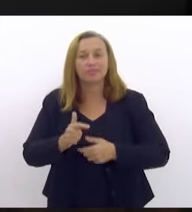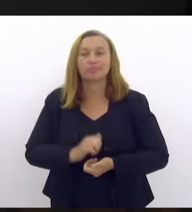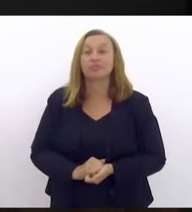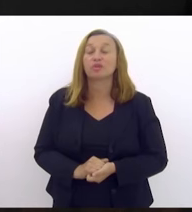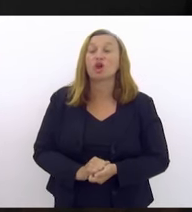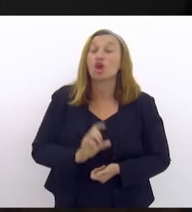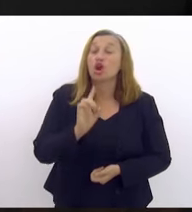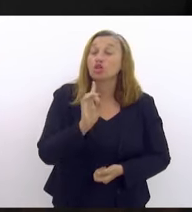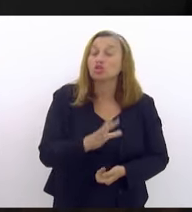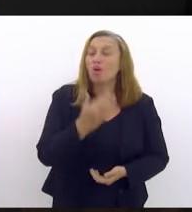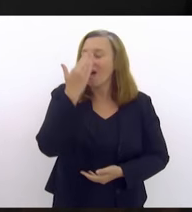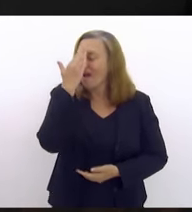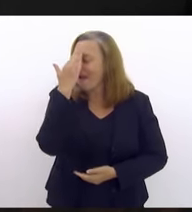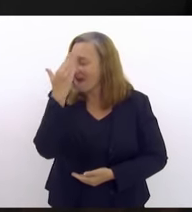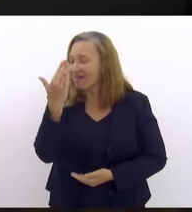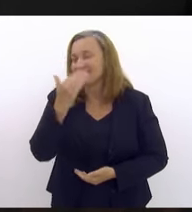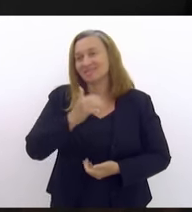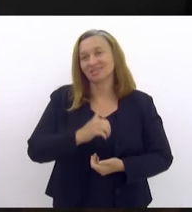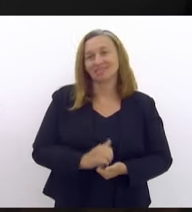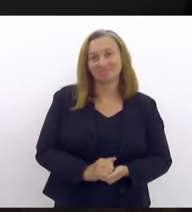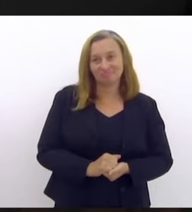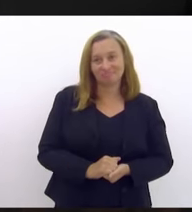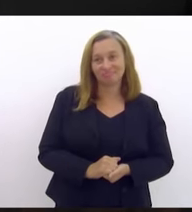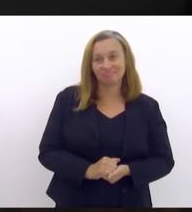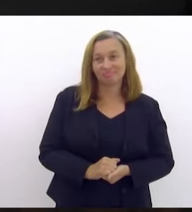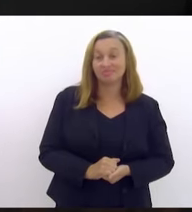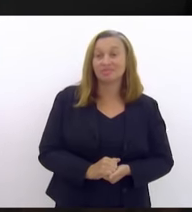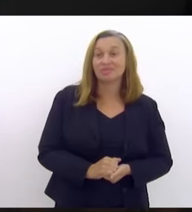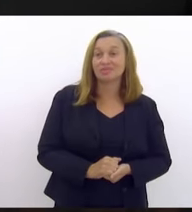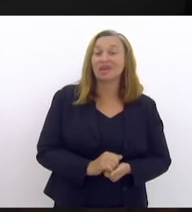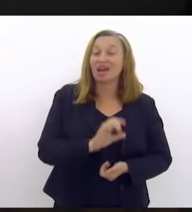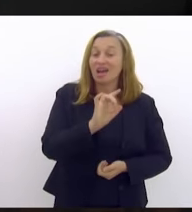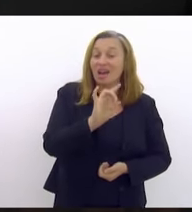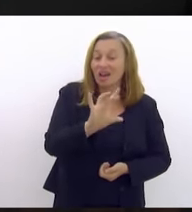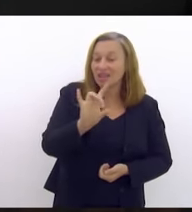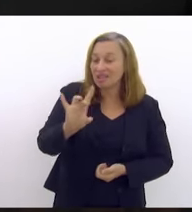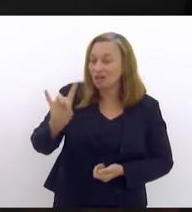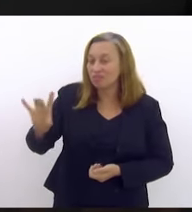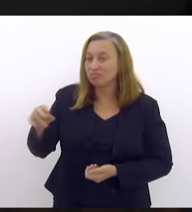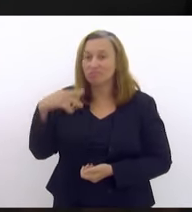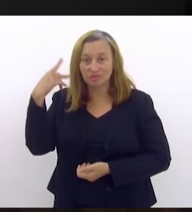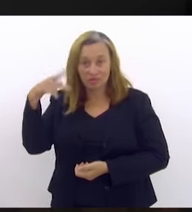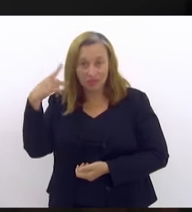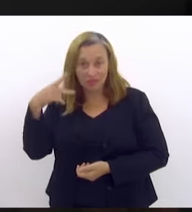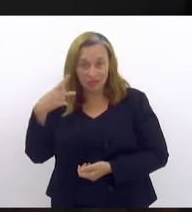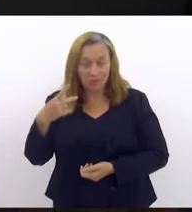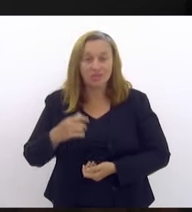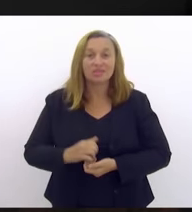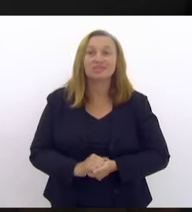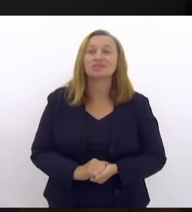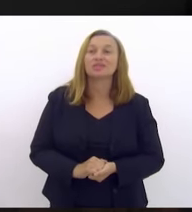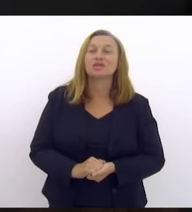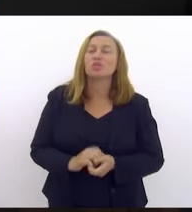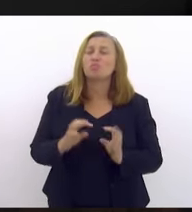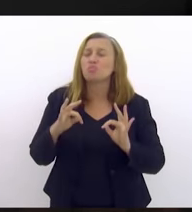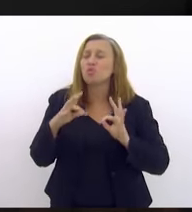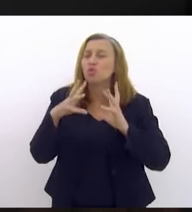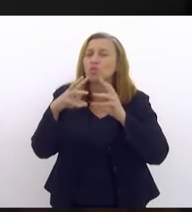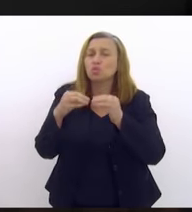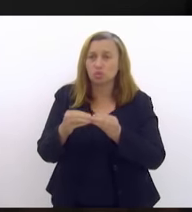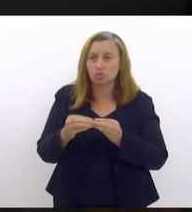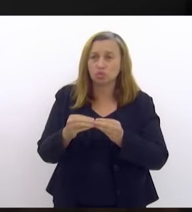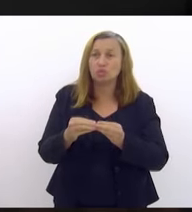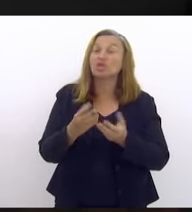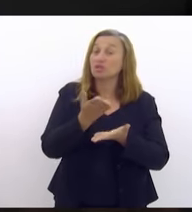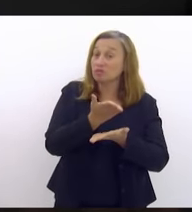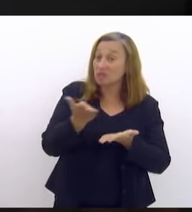Eu só tenho a agradecer a cada um de vocês, vereadores, presentes, por tudo que